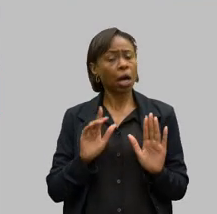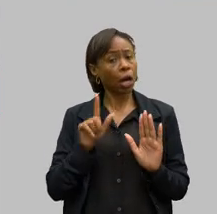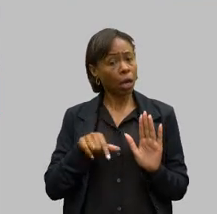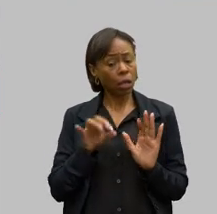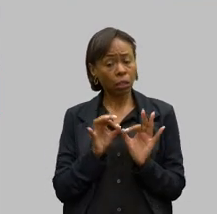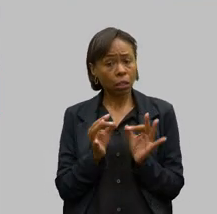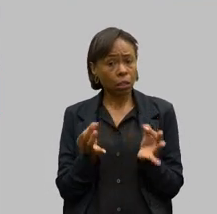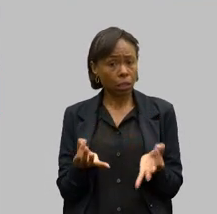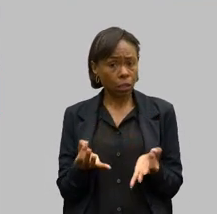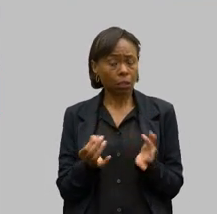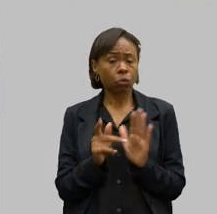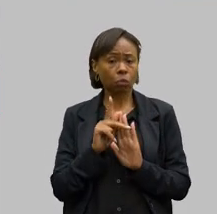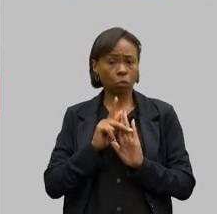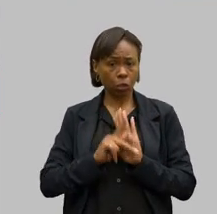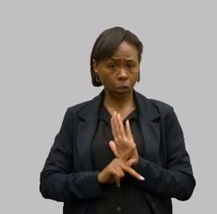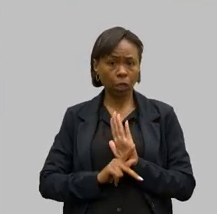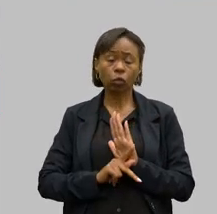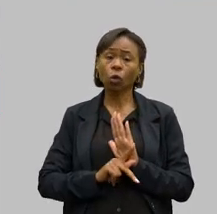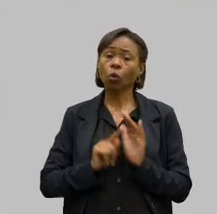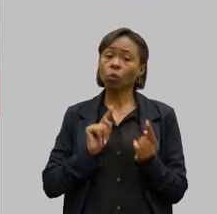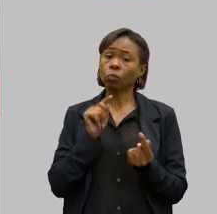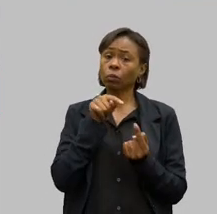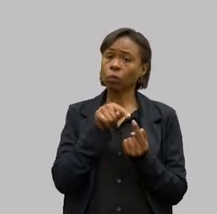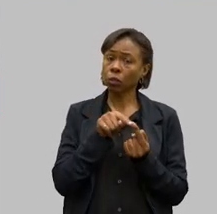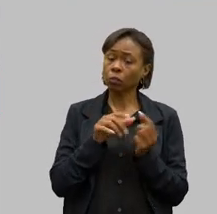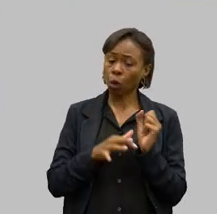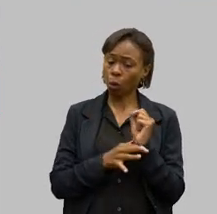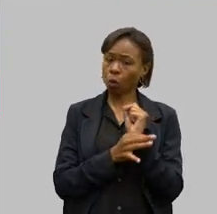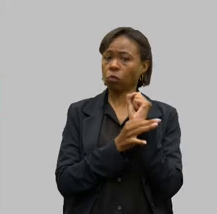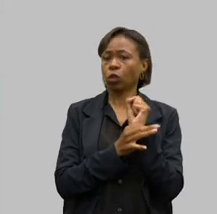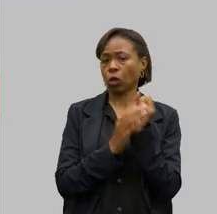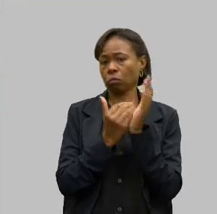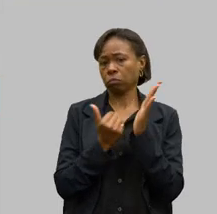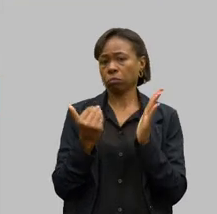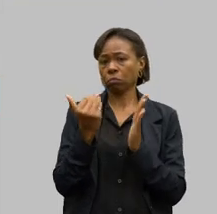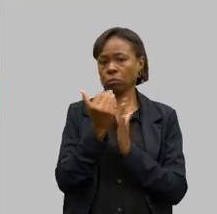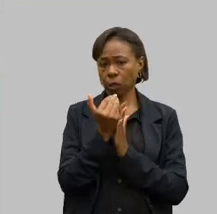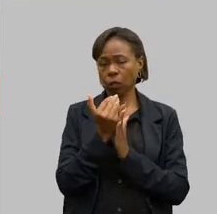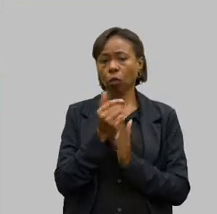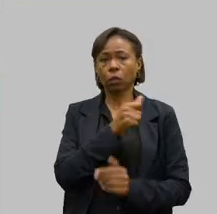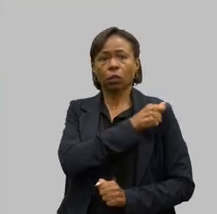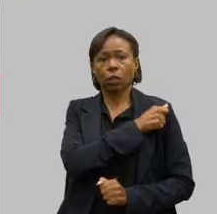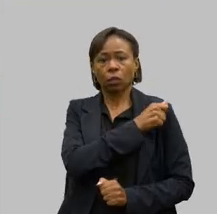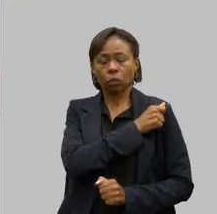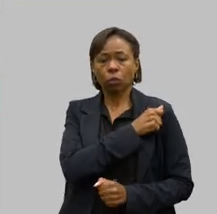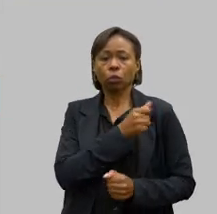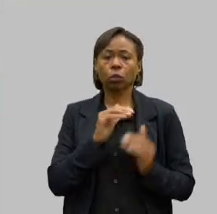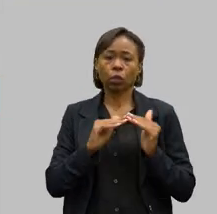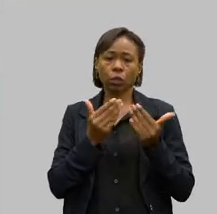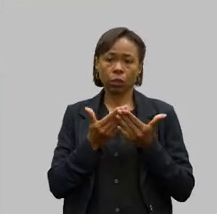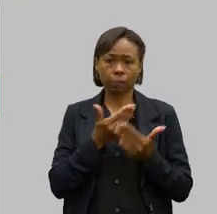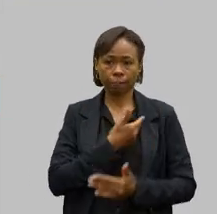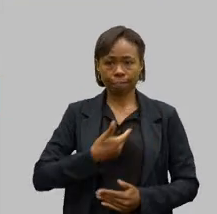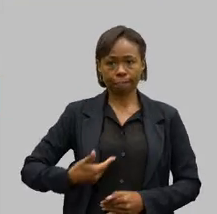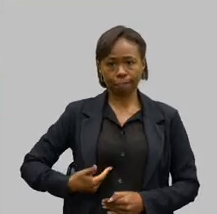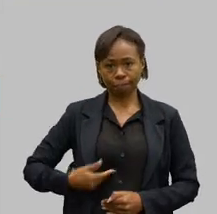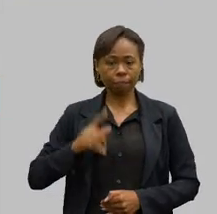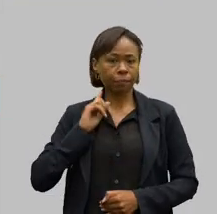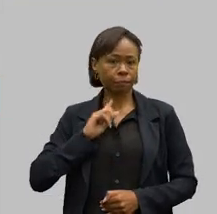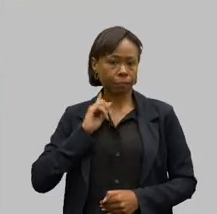que visa aumentar a segurança dos alunos da rede estadual de ensino aqui de Minas Gerais.